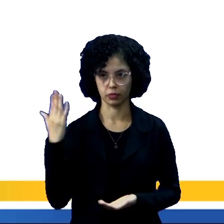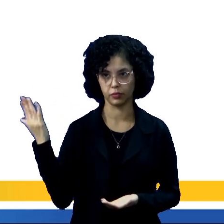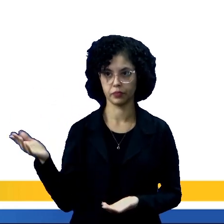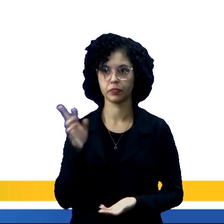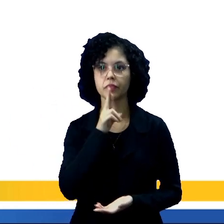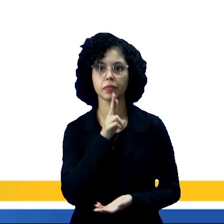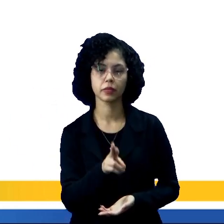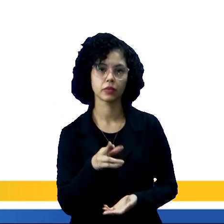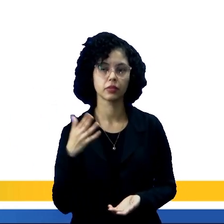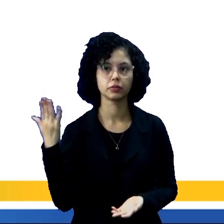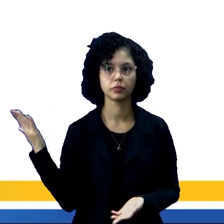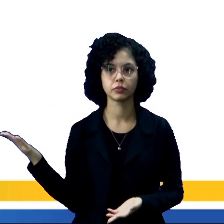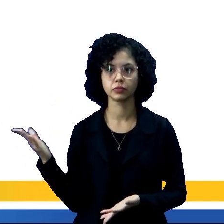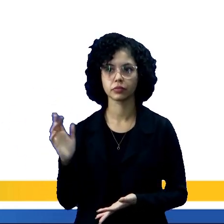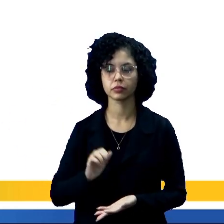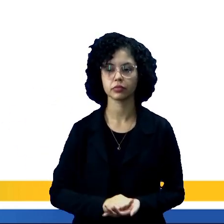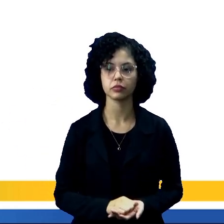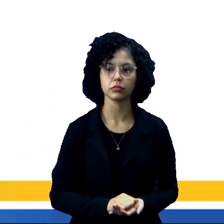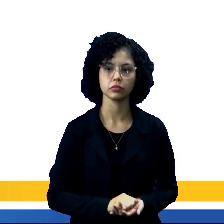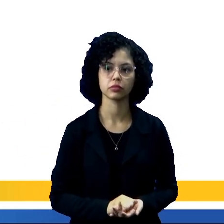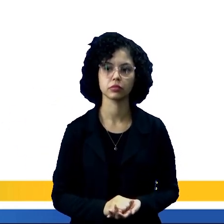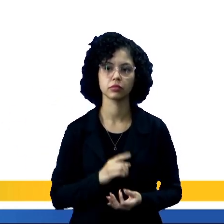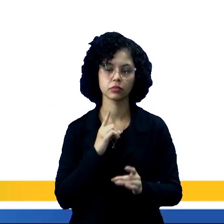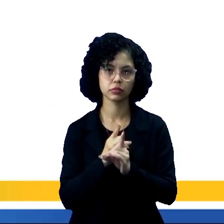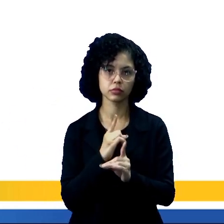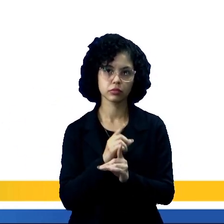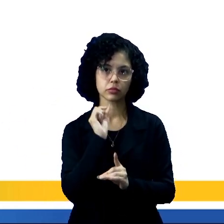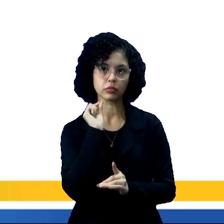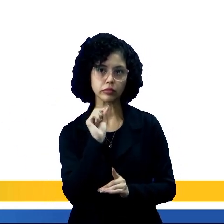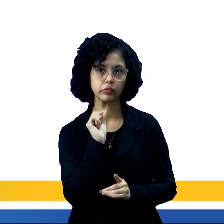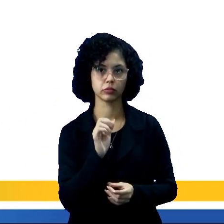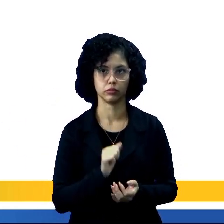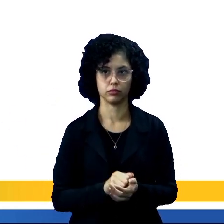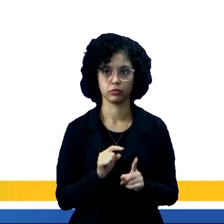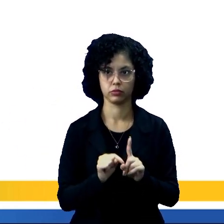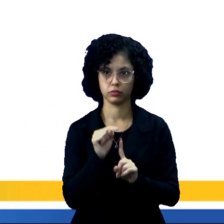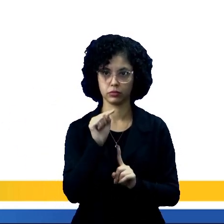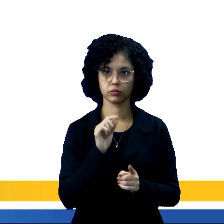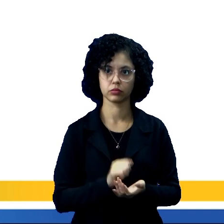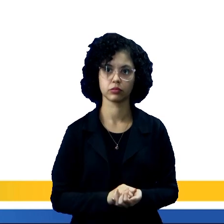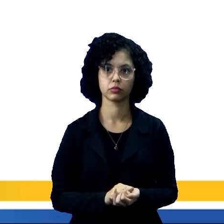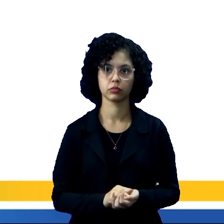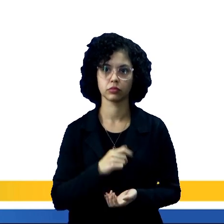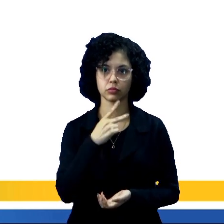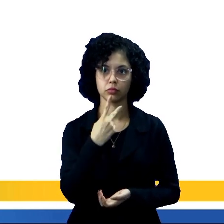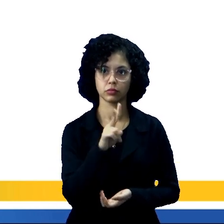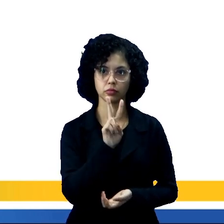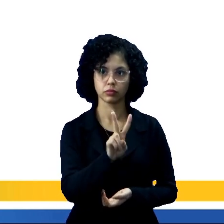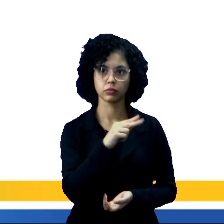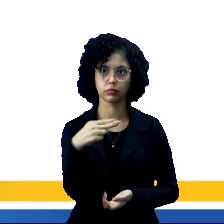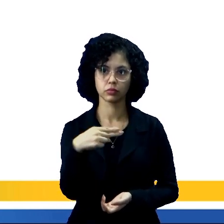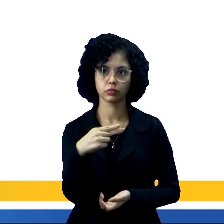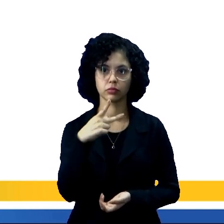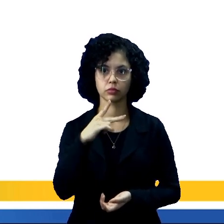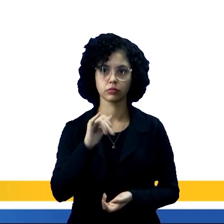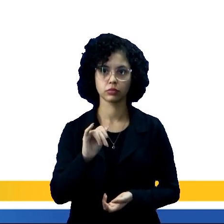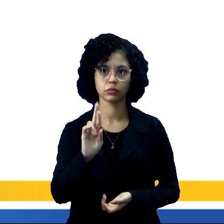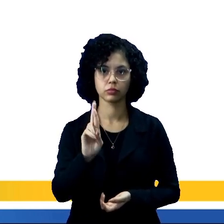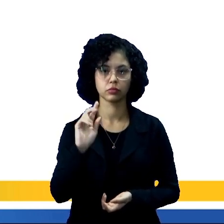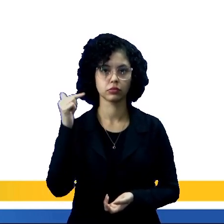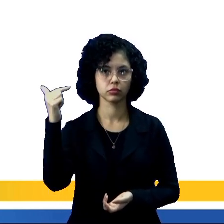Opa, olha aí como é fácil. Nós vamos achar aí, ele disse, o volume. Então, V é igual